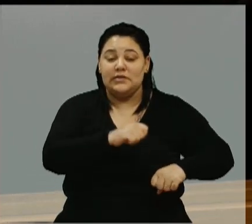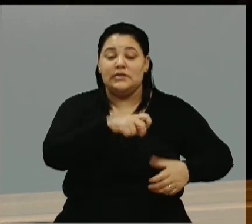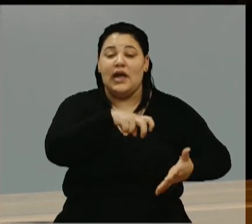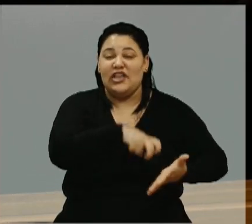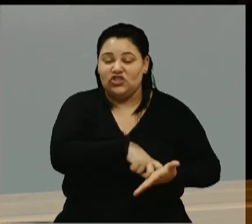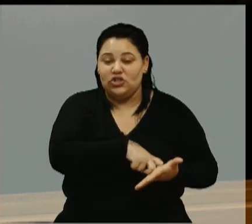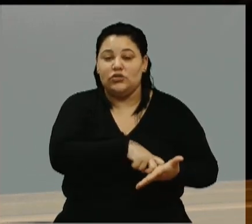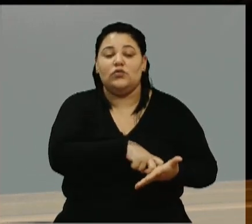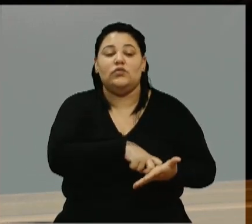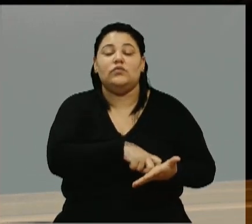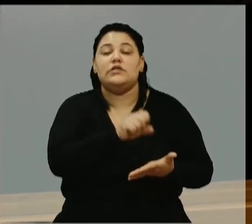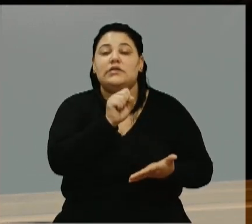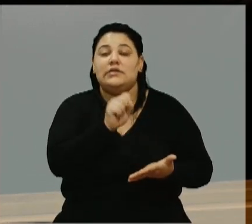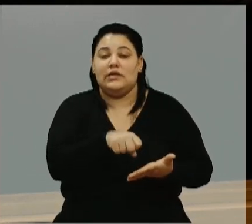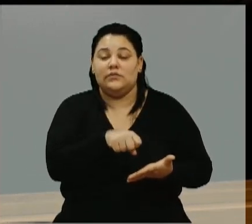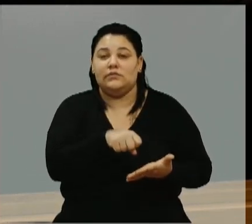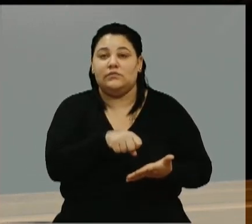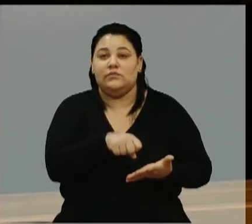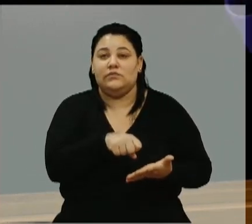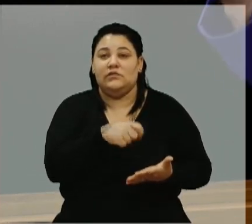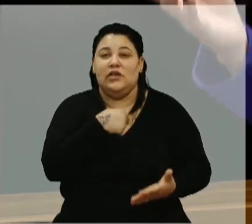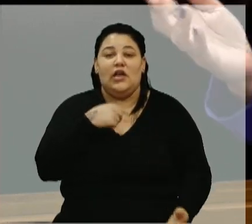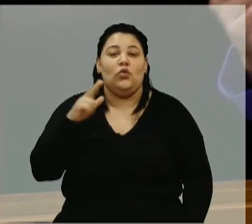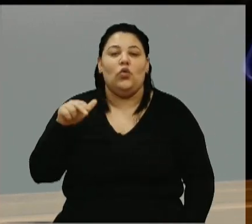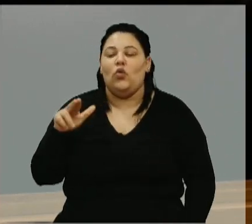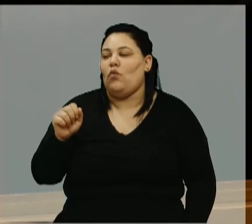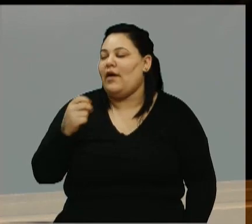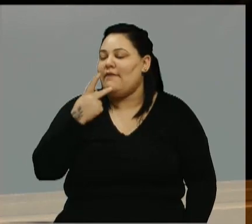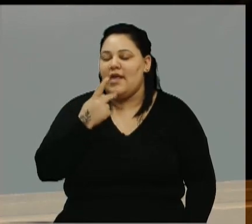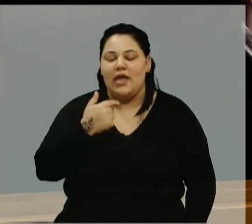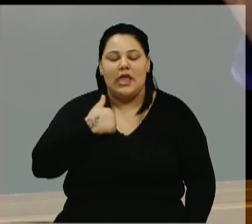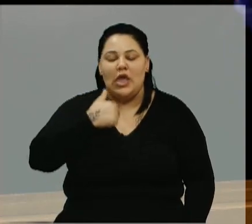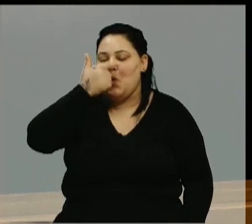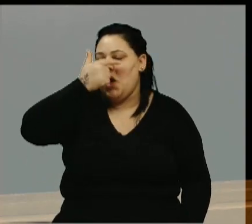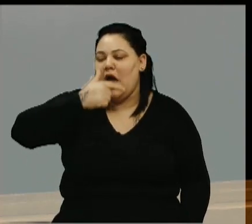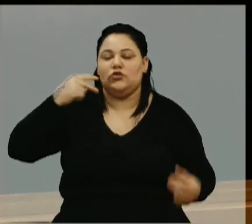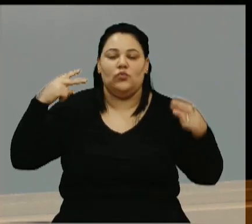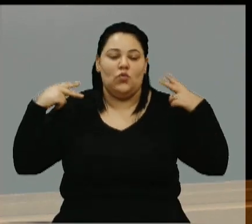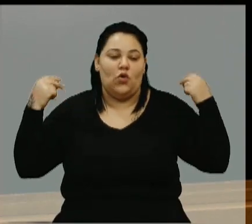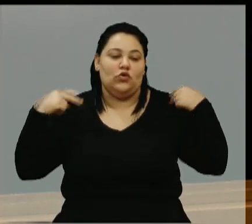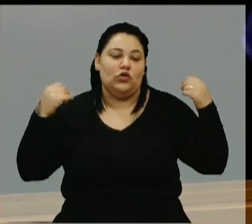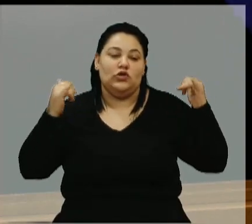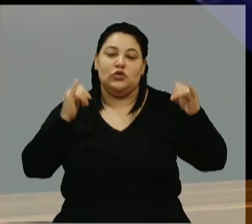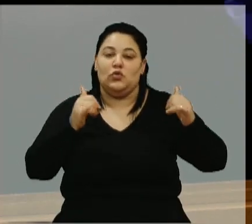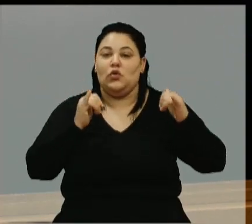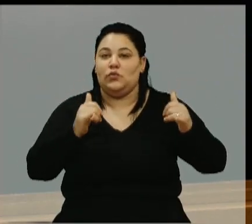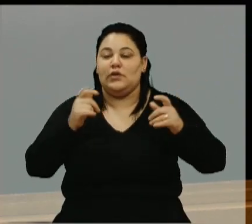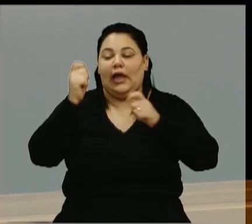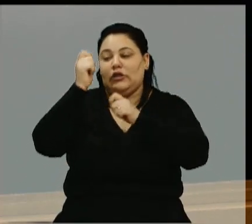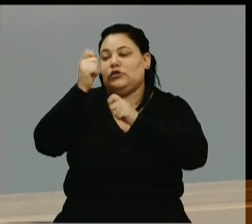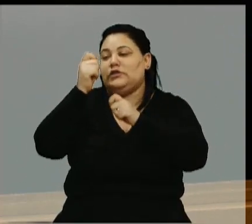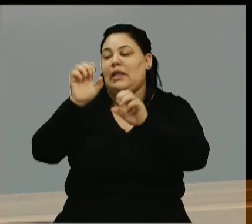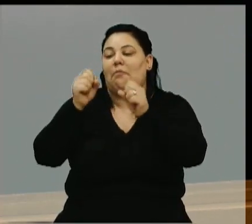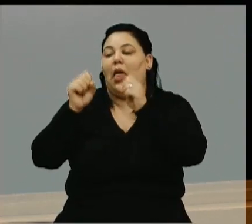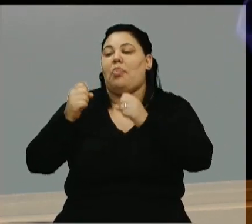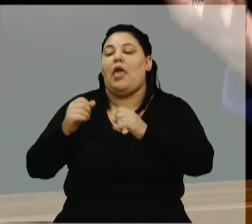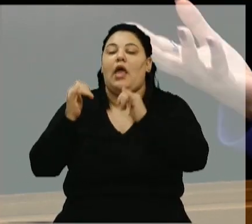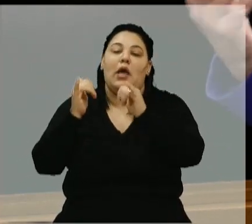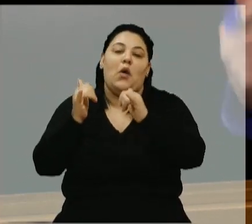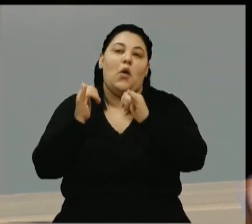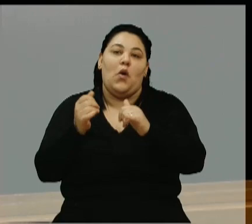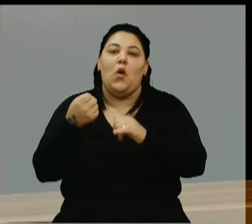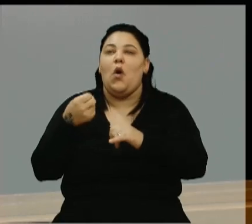Tem que ser punido. Jamais acho que o motorista do ônibus, que a torcida quebra o ônibus, ou que